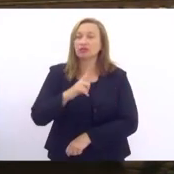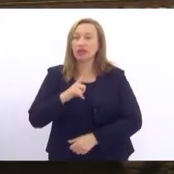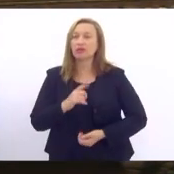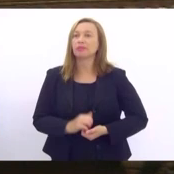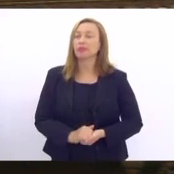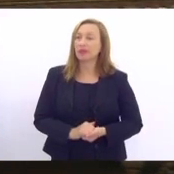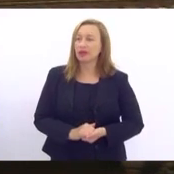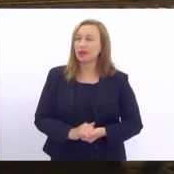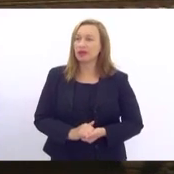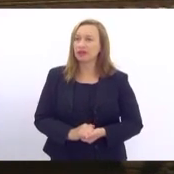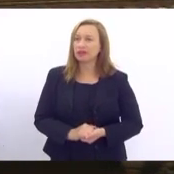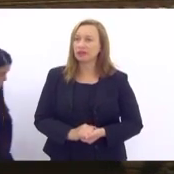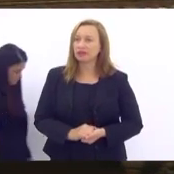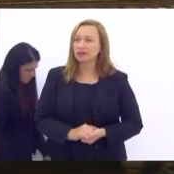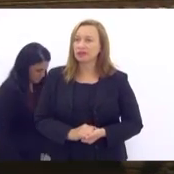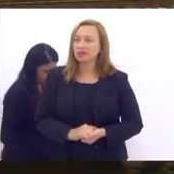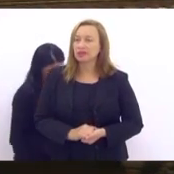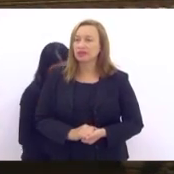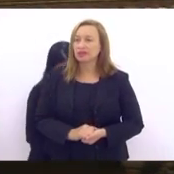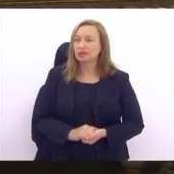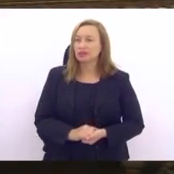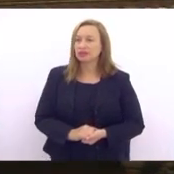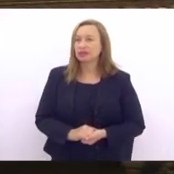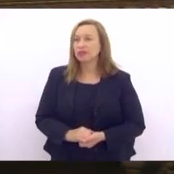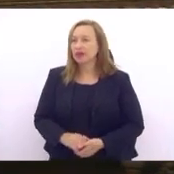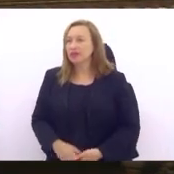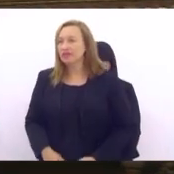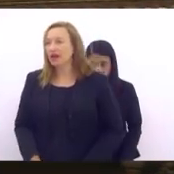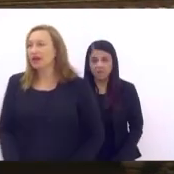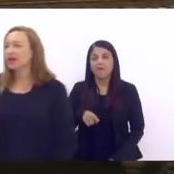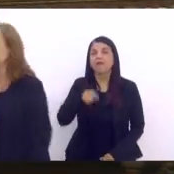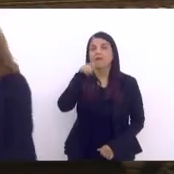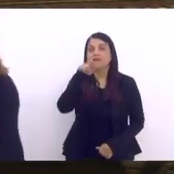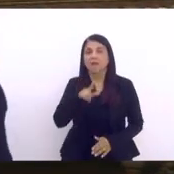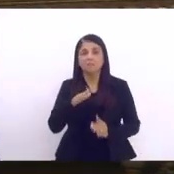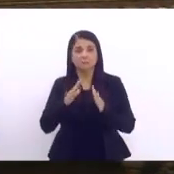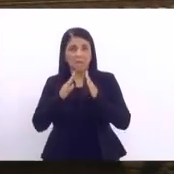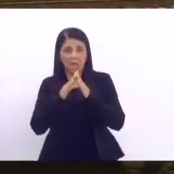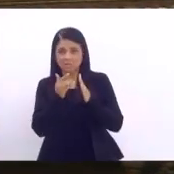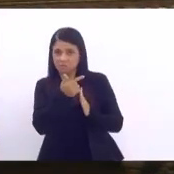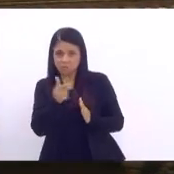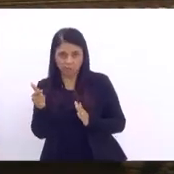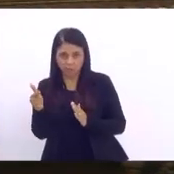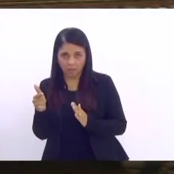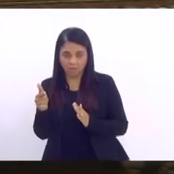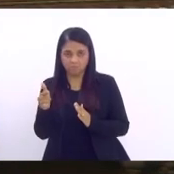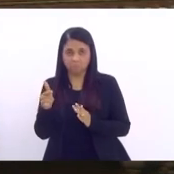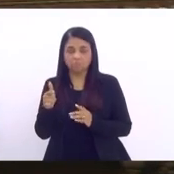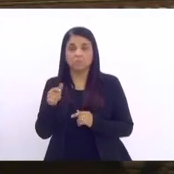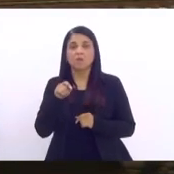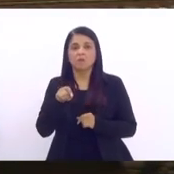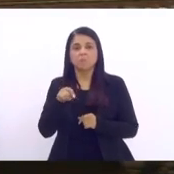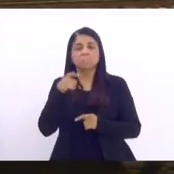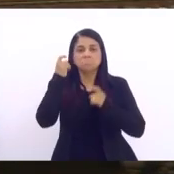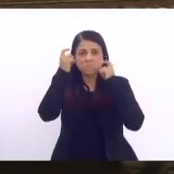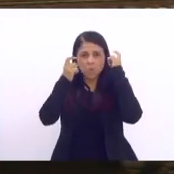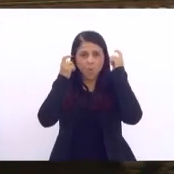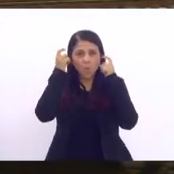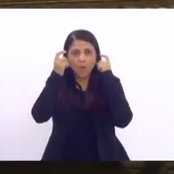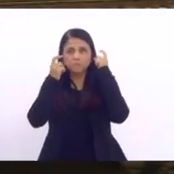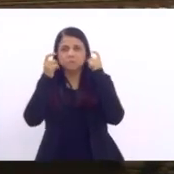casa, quem vai ficar sem teto. É por isso que vemos com muita preocupação o desmonte do